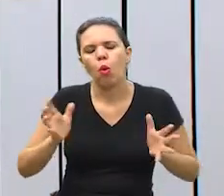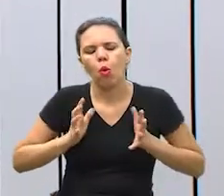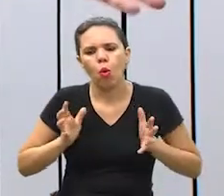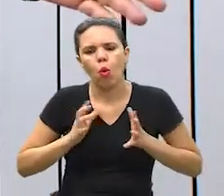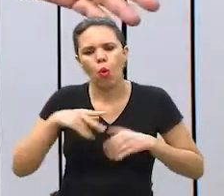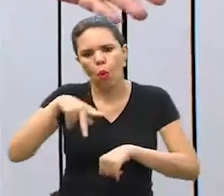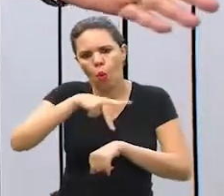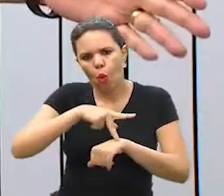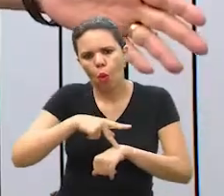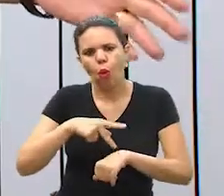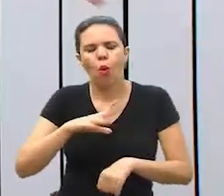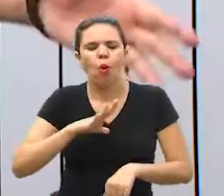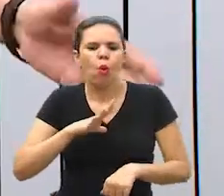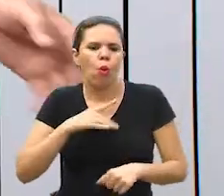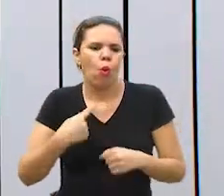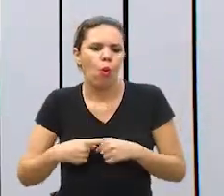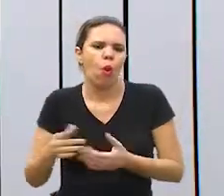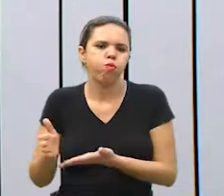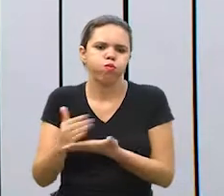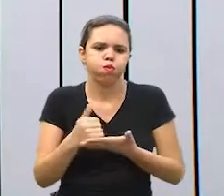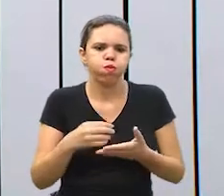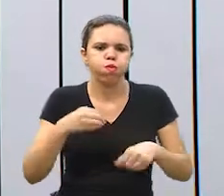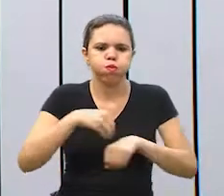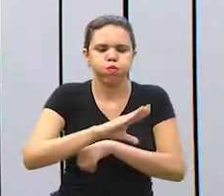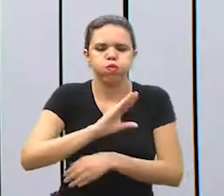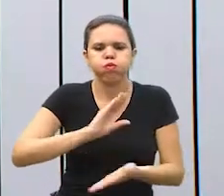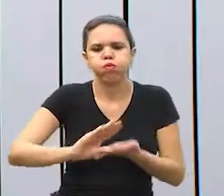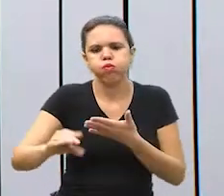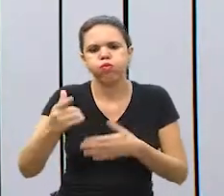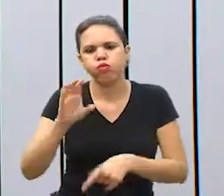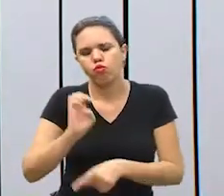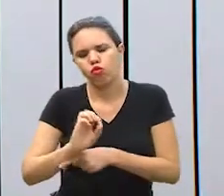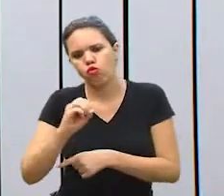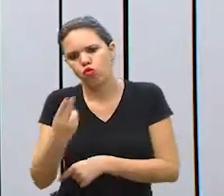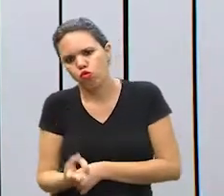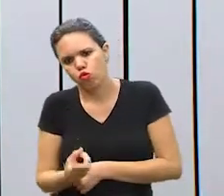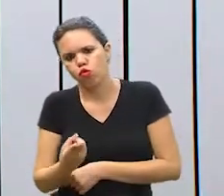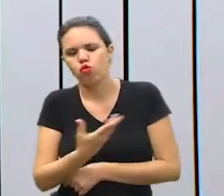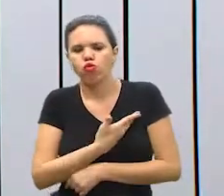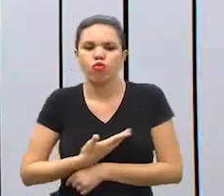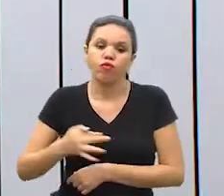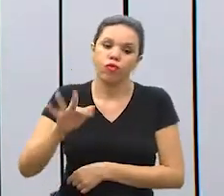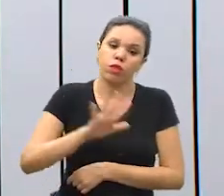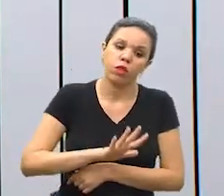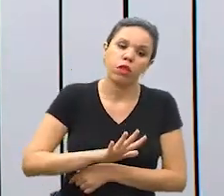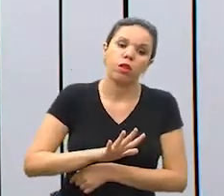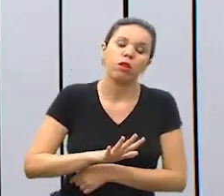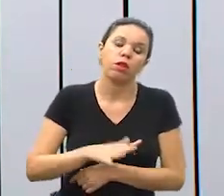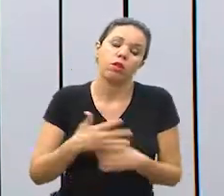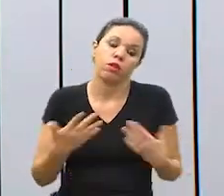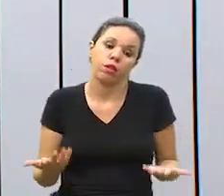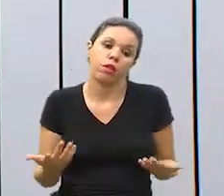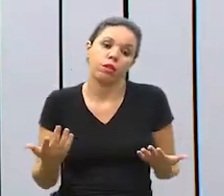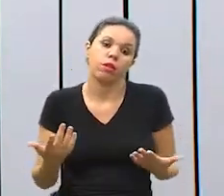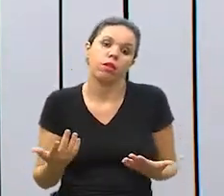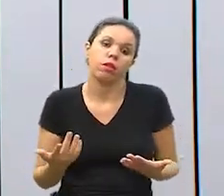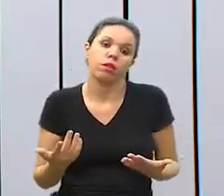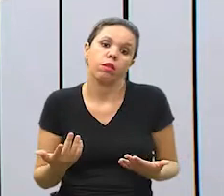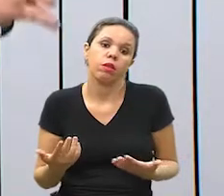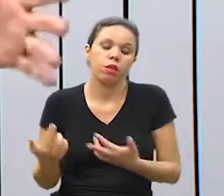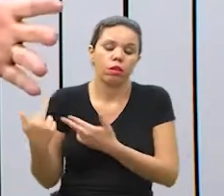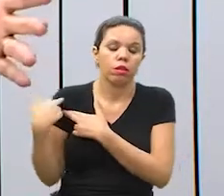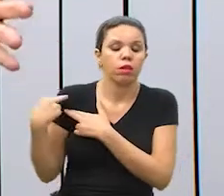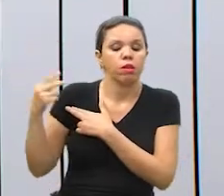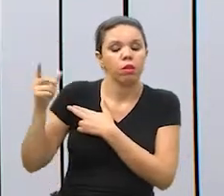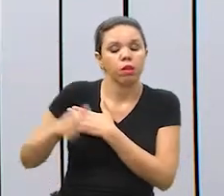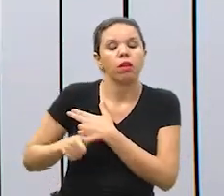país, porque o município se arrecada e manda ou para o Estado ou para o governo federal, entendeu? Então deveria ter partido